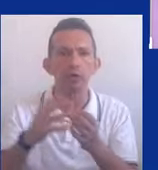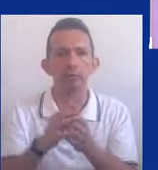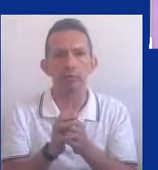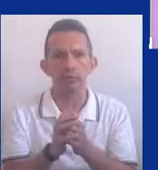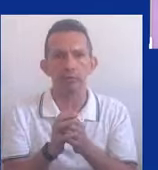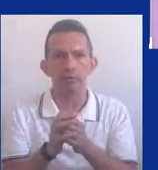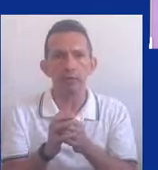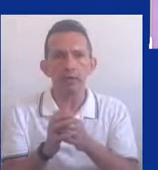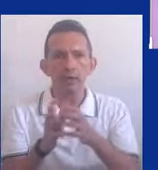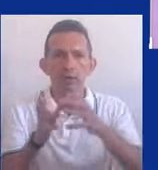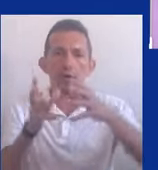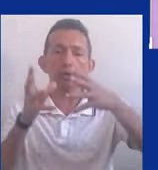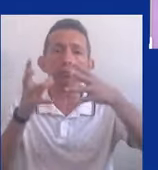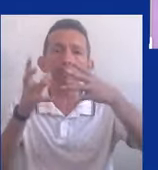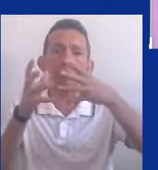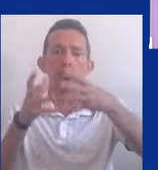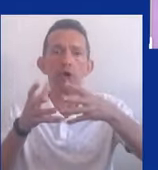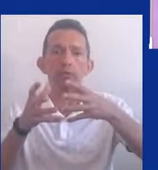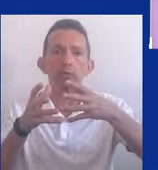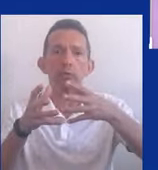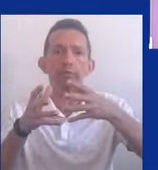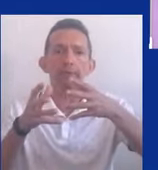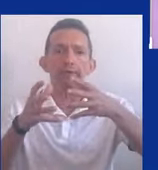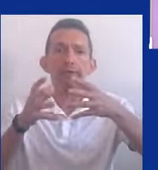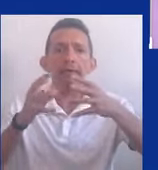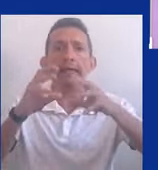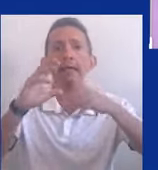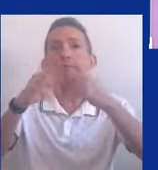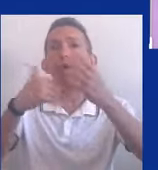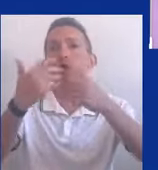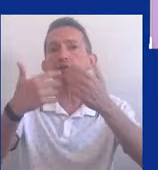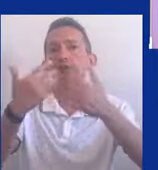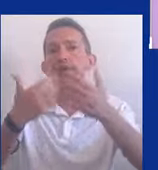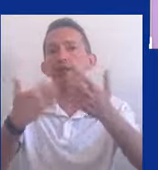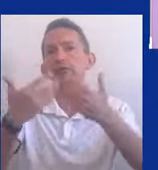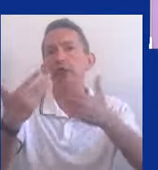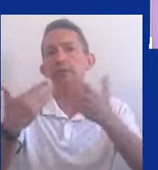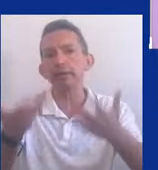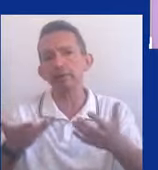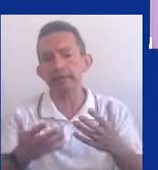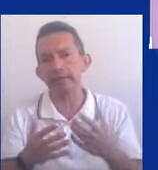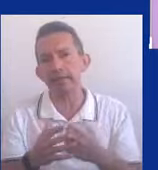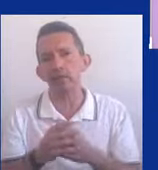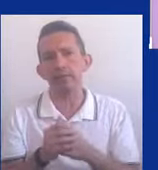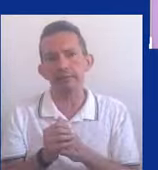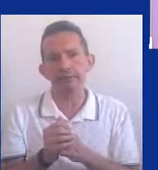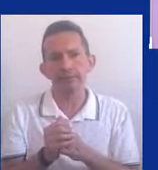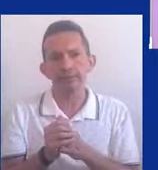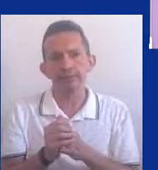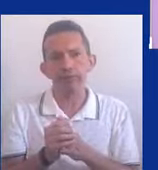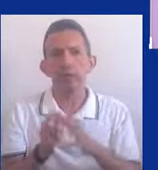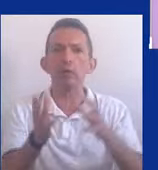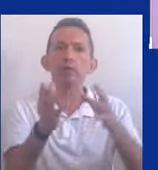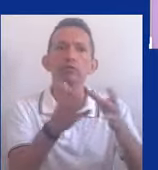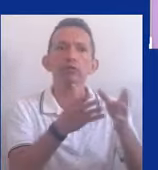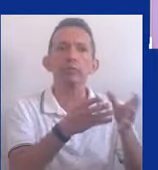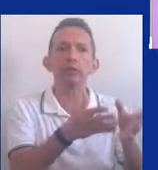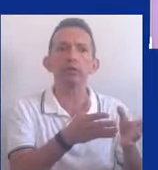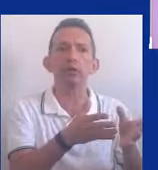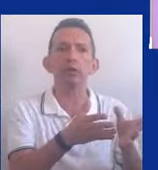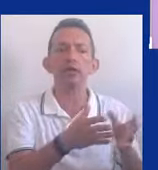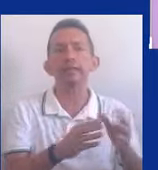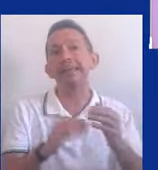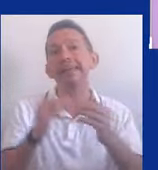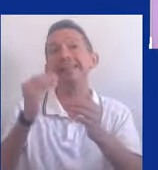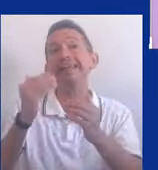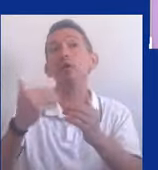tal do pseudópodo. Só que o pseudópodo, ele modifica o formato da célula, enquanto que o movimento